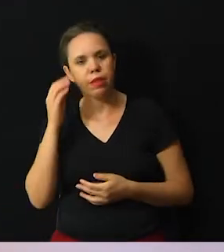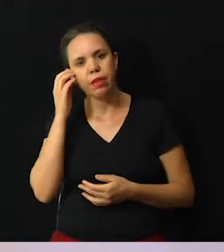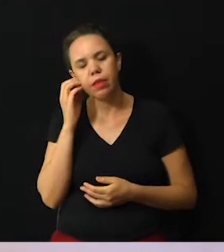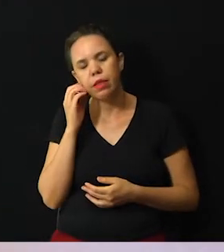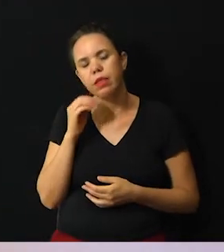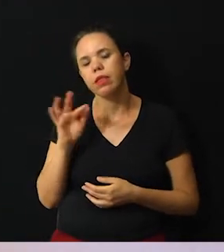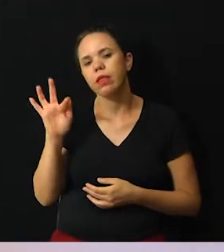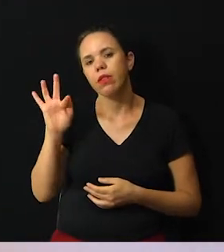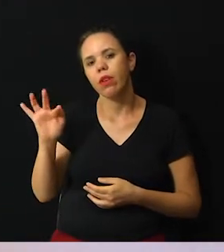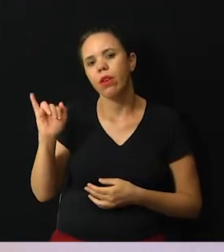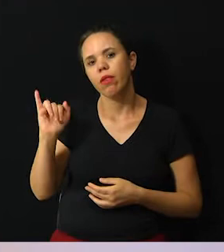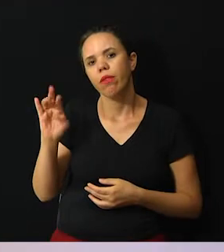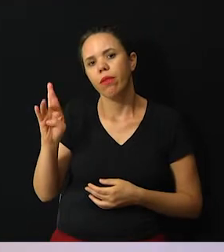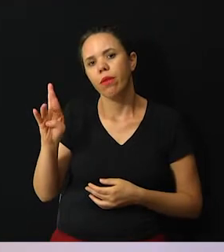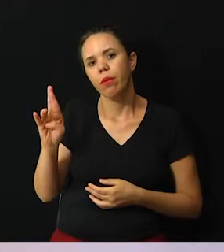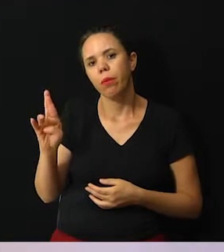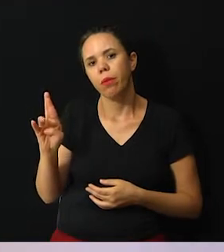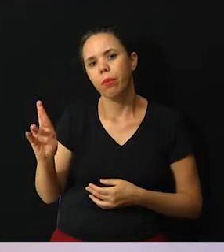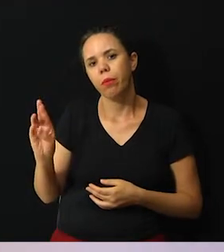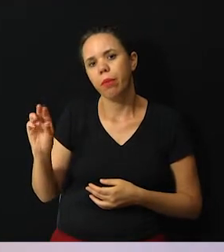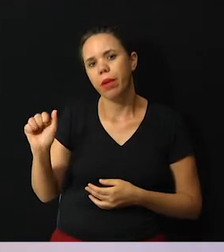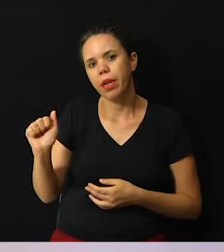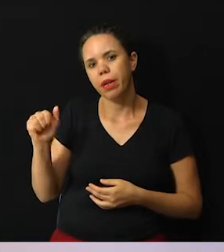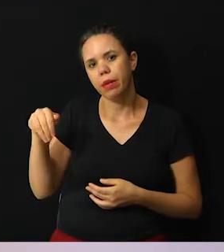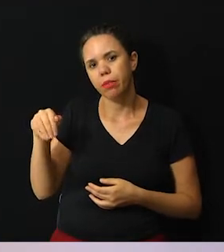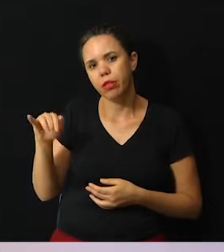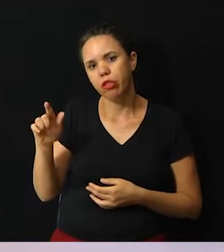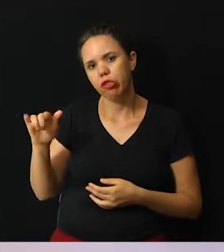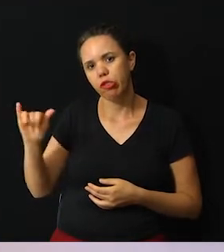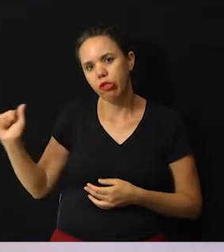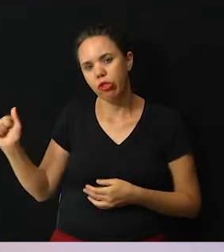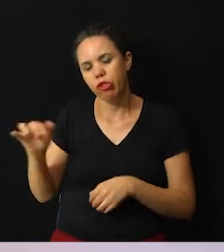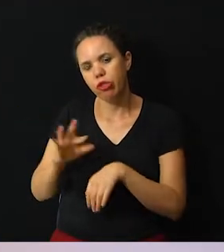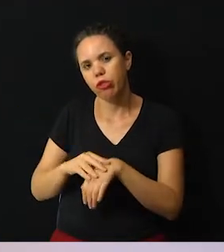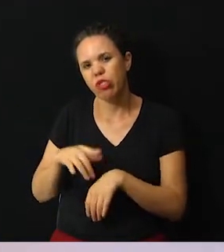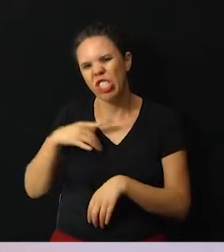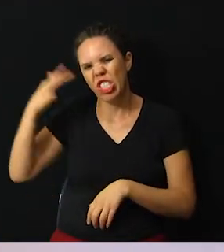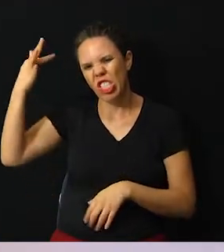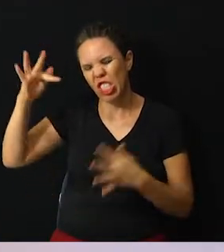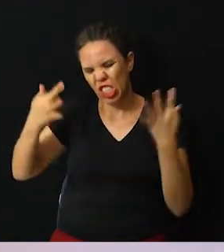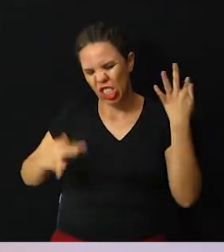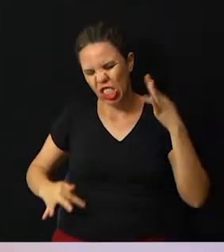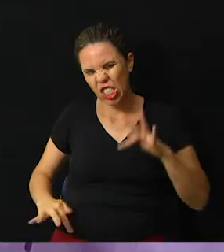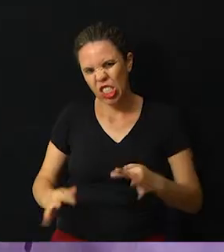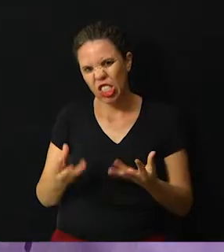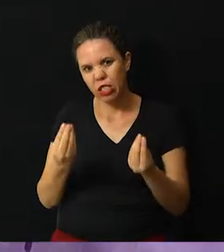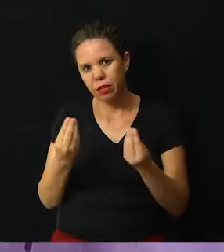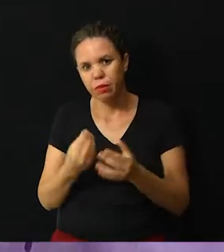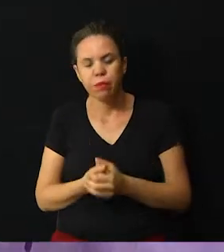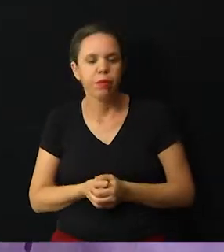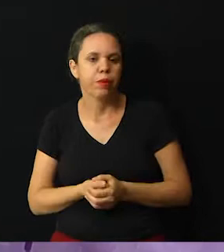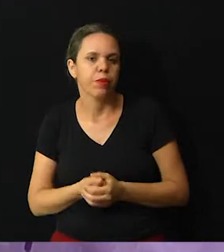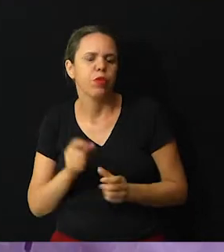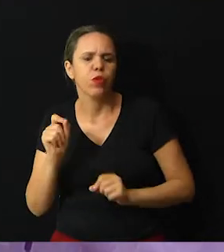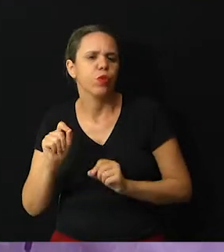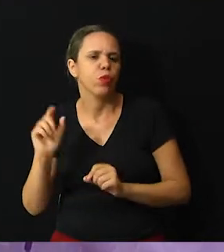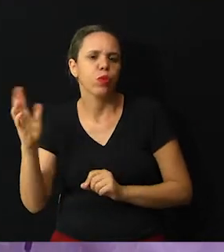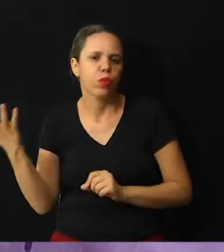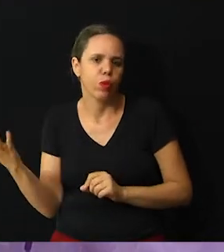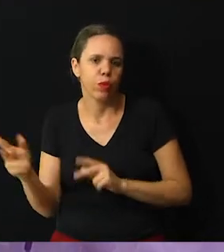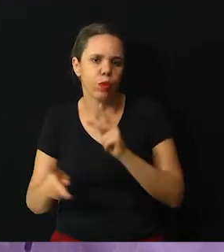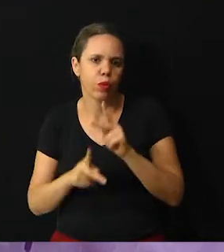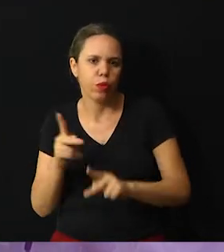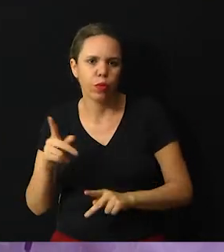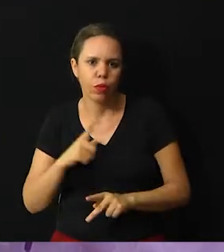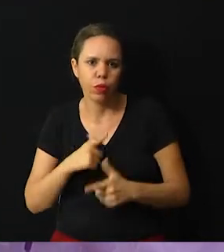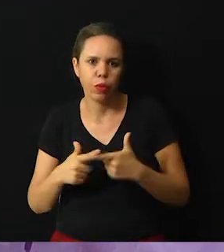então sobre fibromialgia. Quem tem Então, essa doença fala que dói e dói muito, doutor. O que acontece